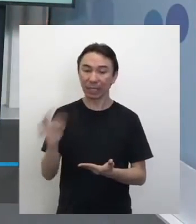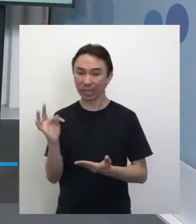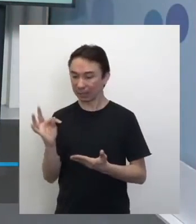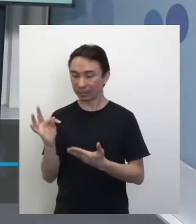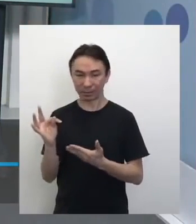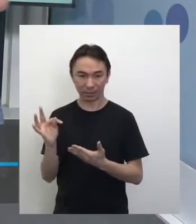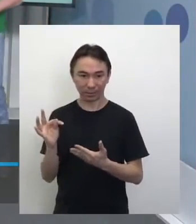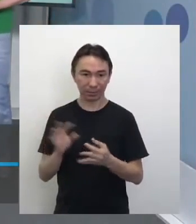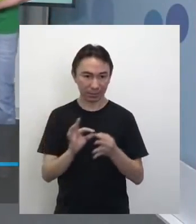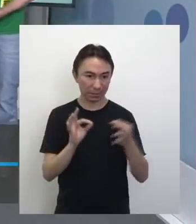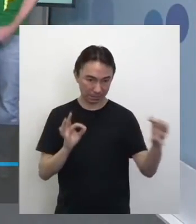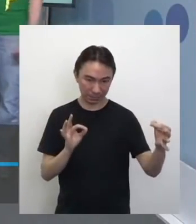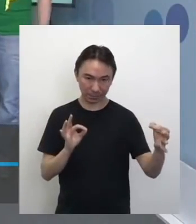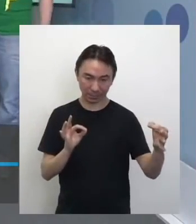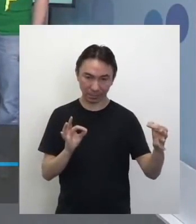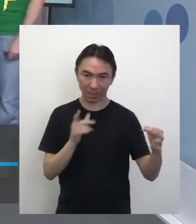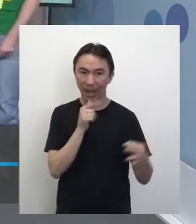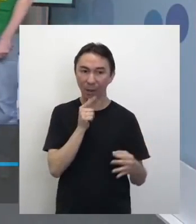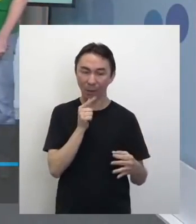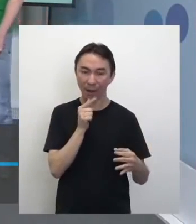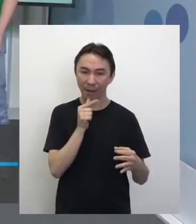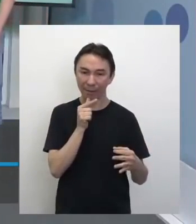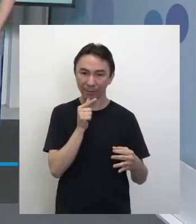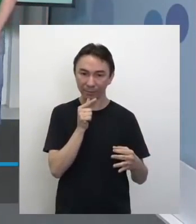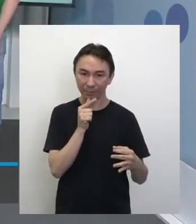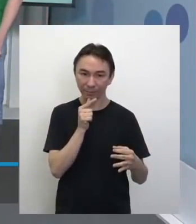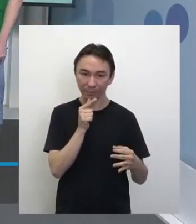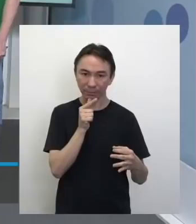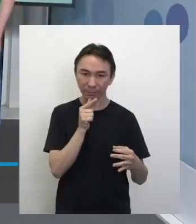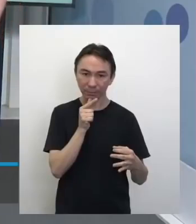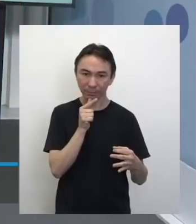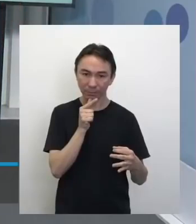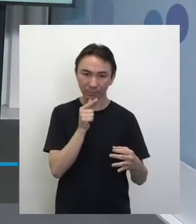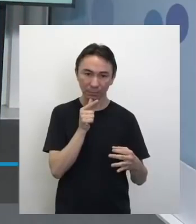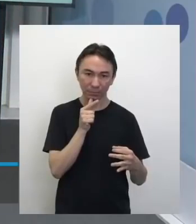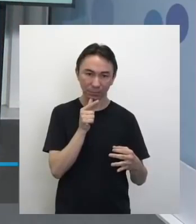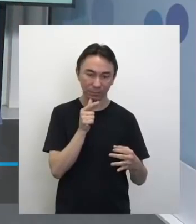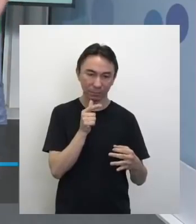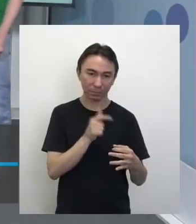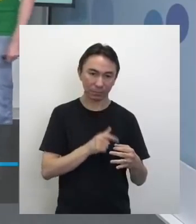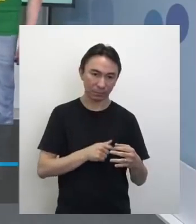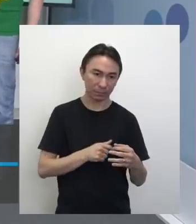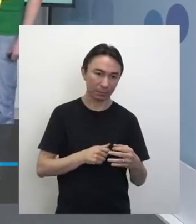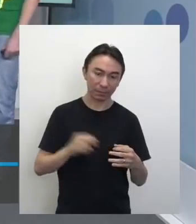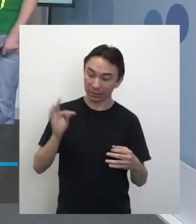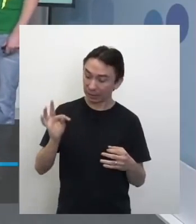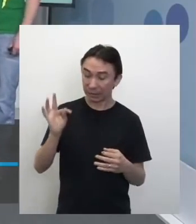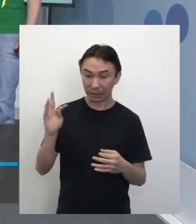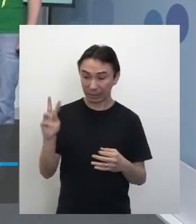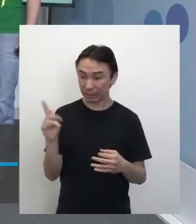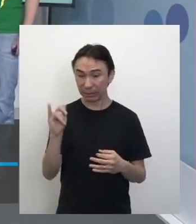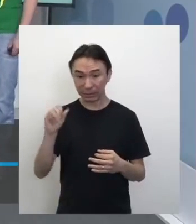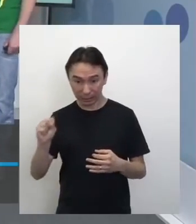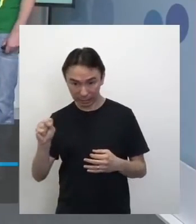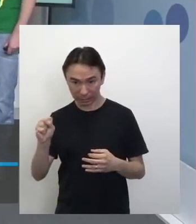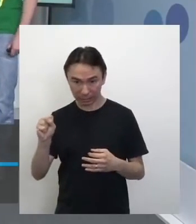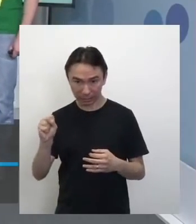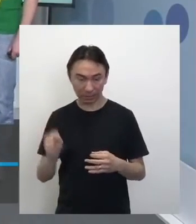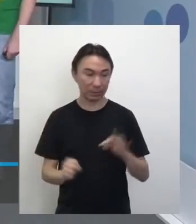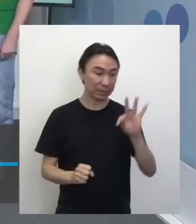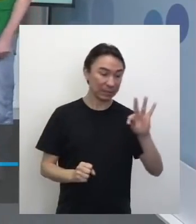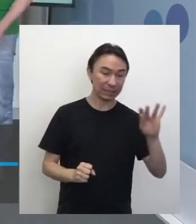Ok em João Pessoa Ok só um de hora João bora João bora